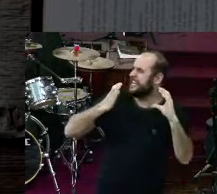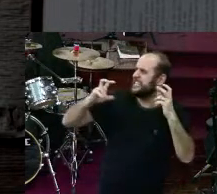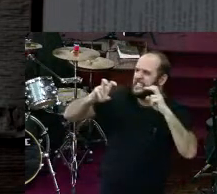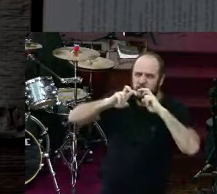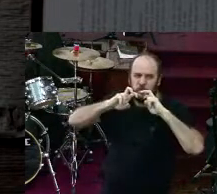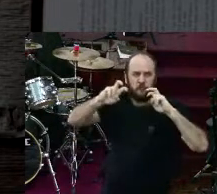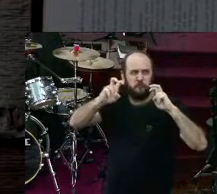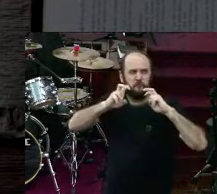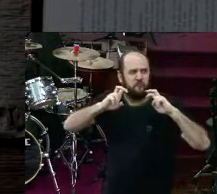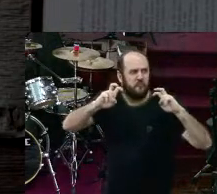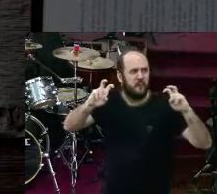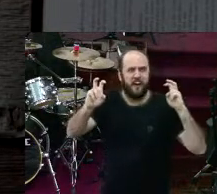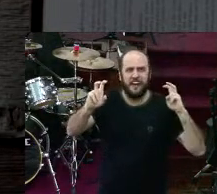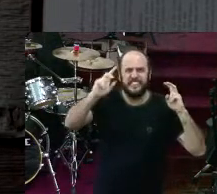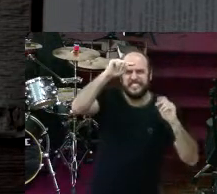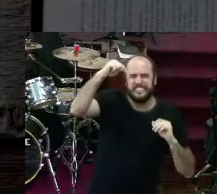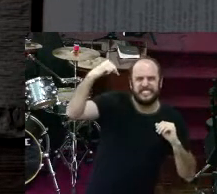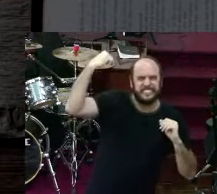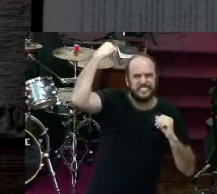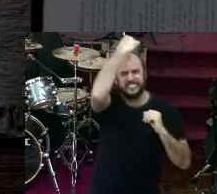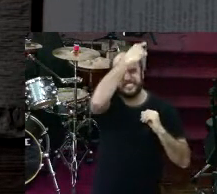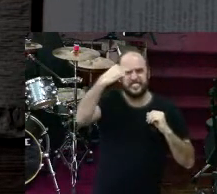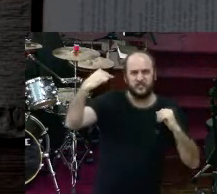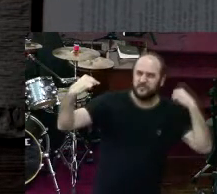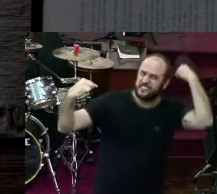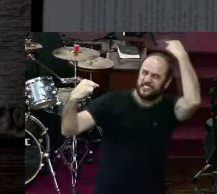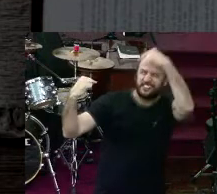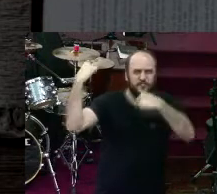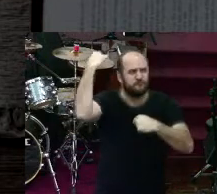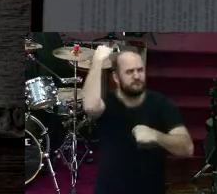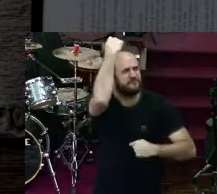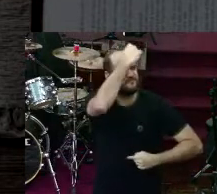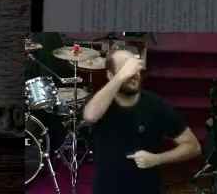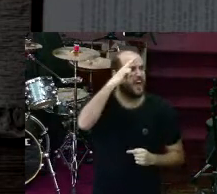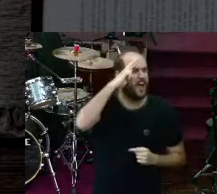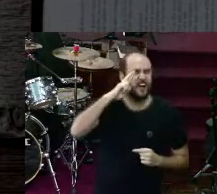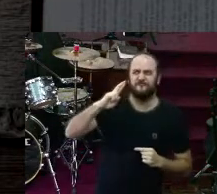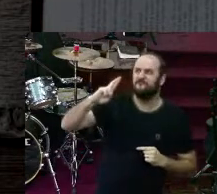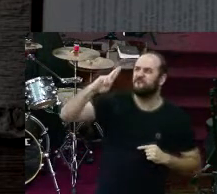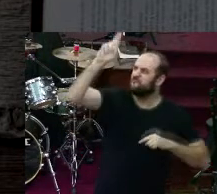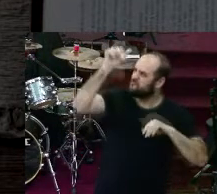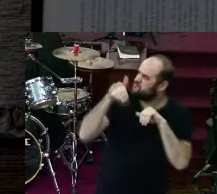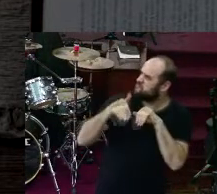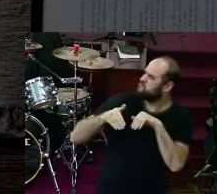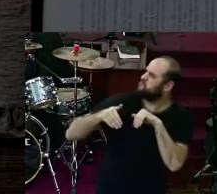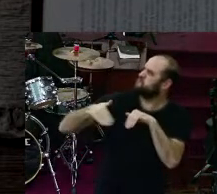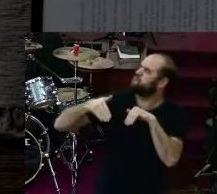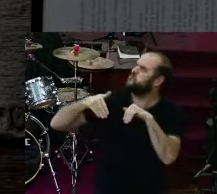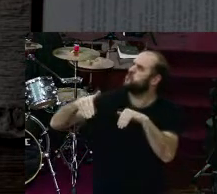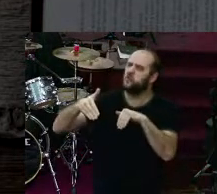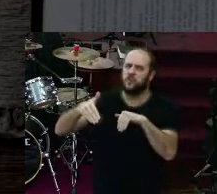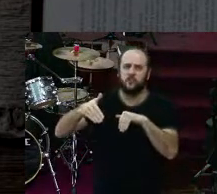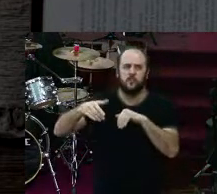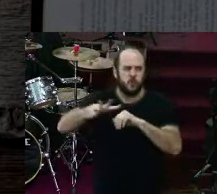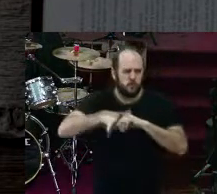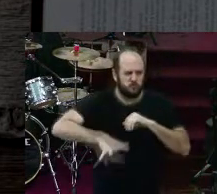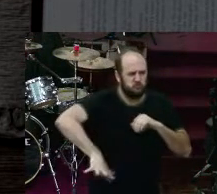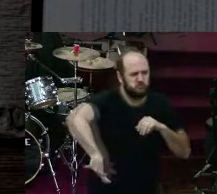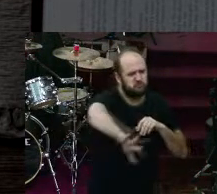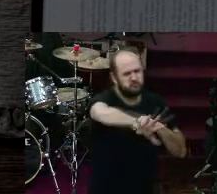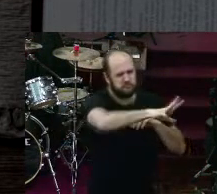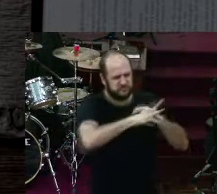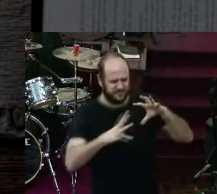dizendo: Santo, Santo, Santo é o Senhor dos exércitos, toda a terra